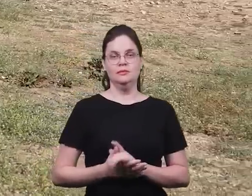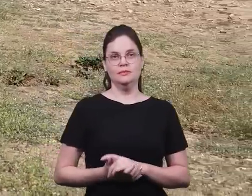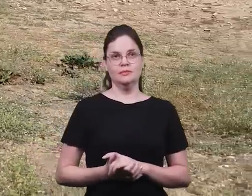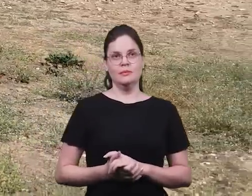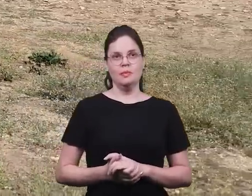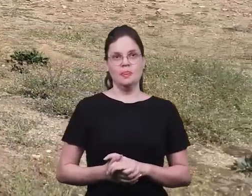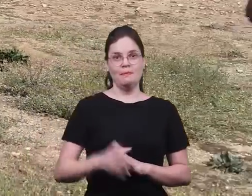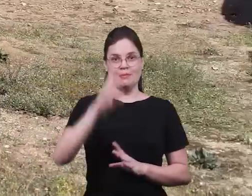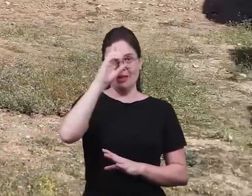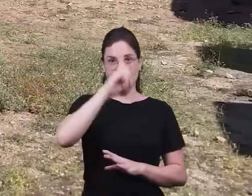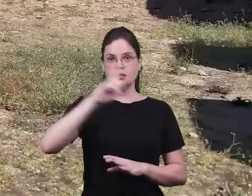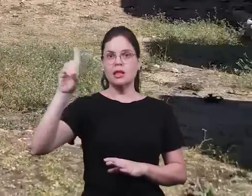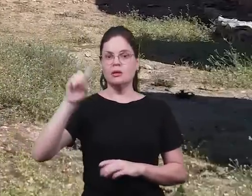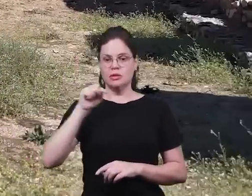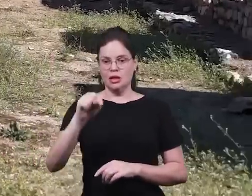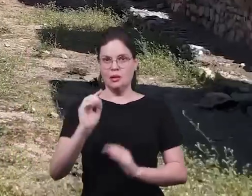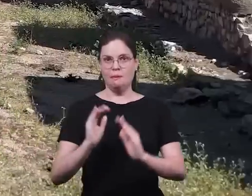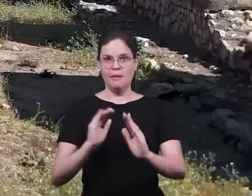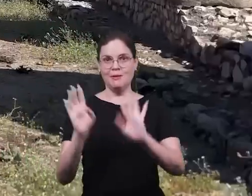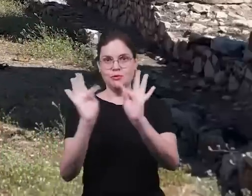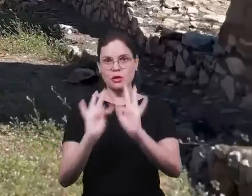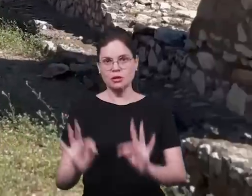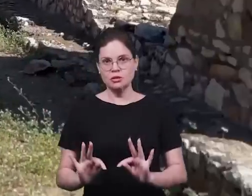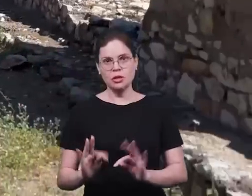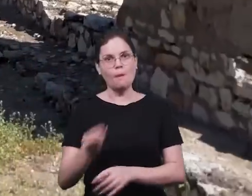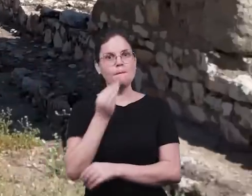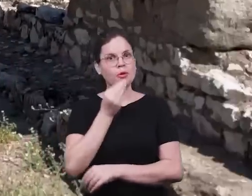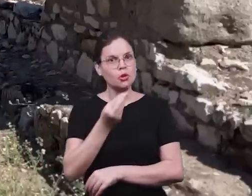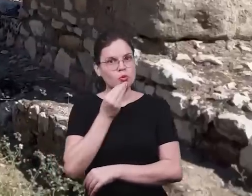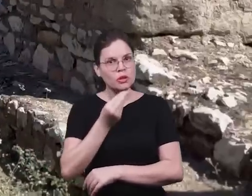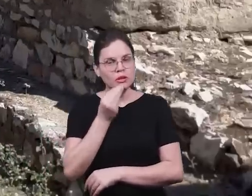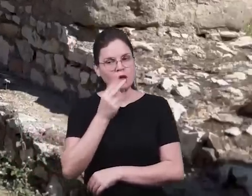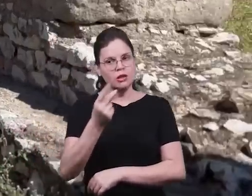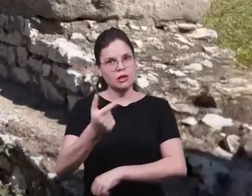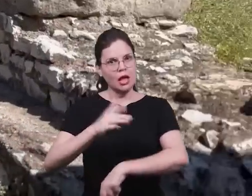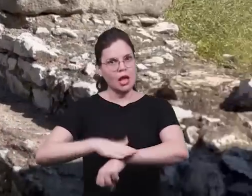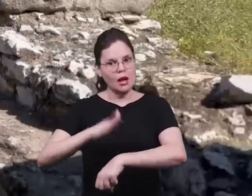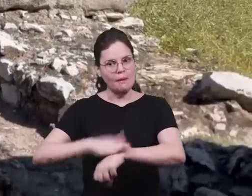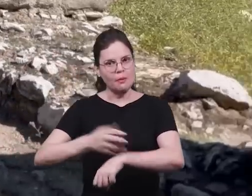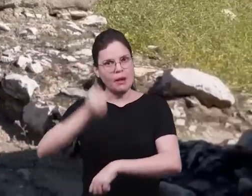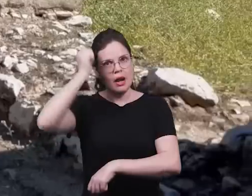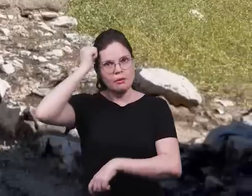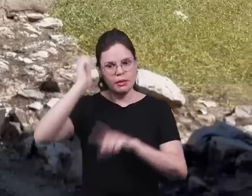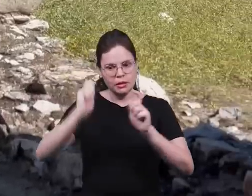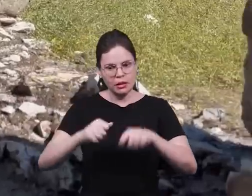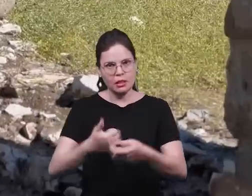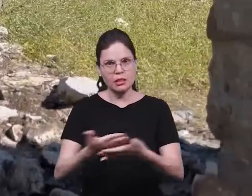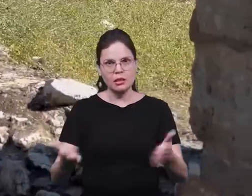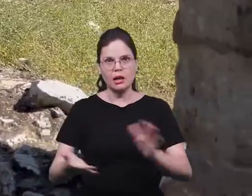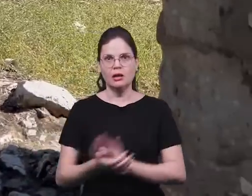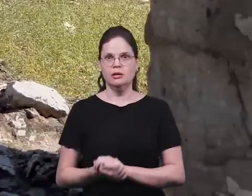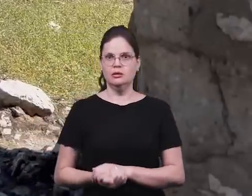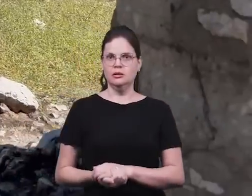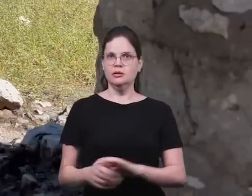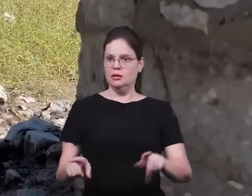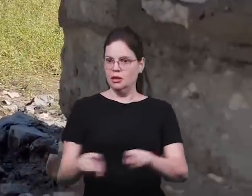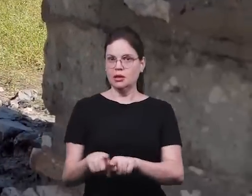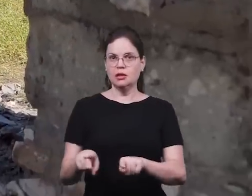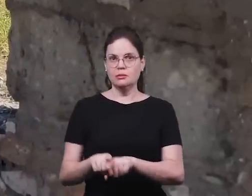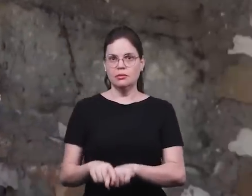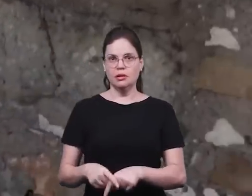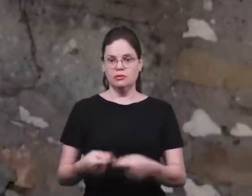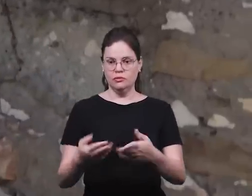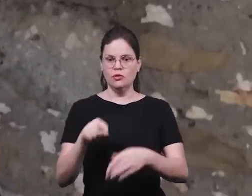deu oportunidade ao homem. E até ao governo, quando ele diz, olha aqui, agora vocês tomem conta,